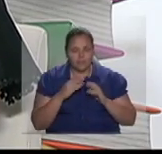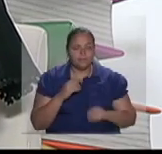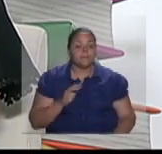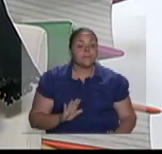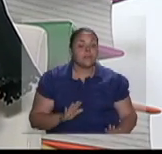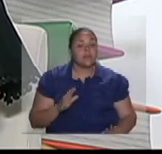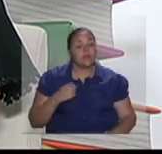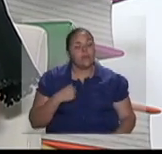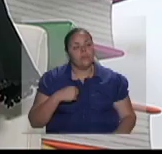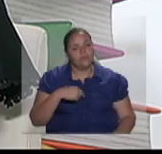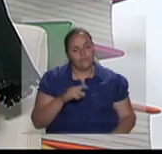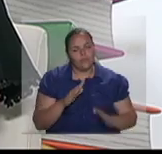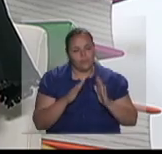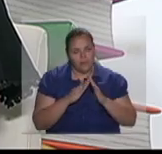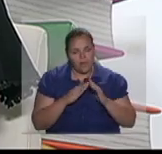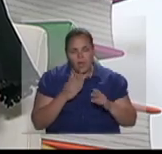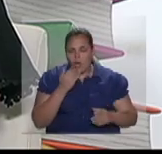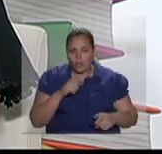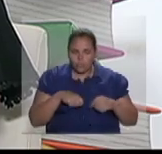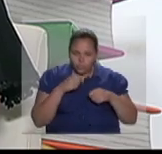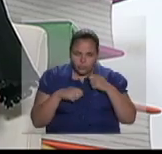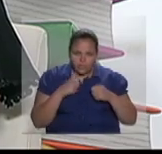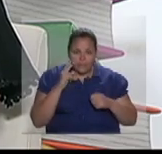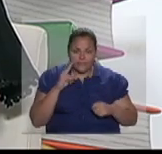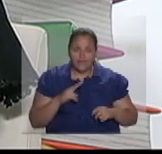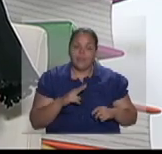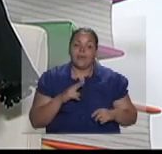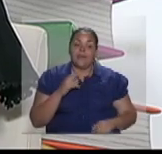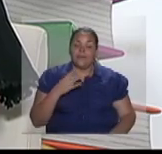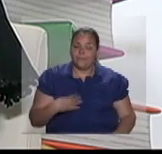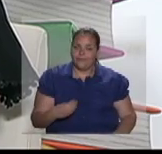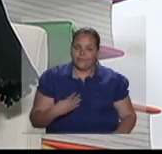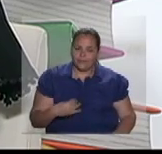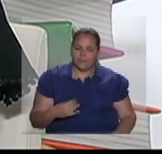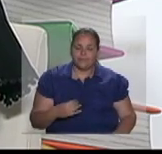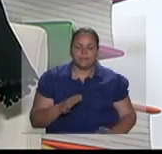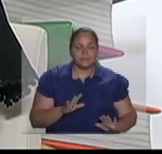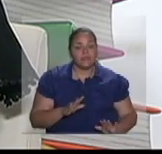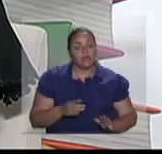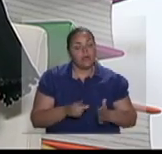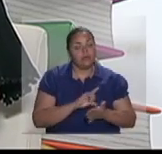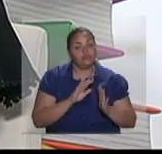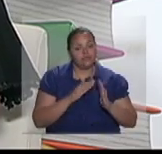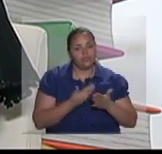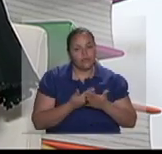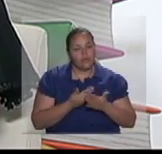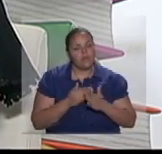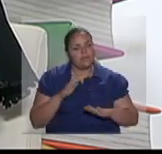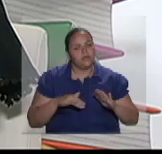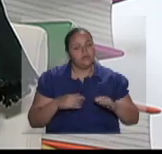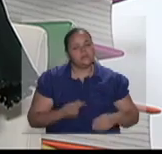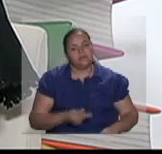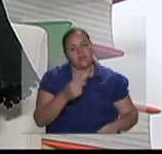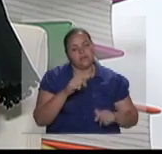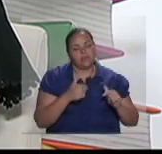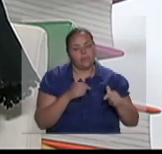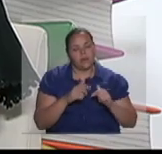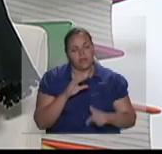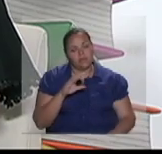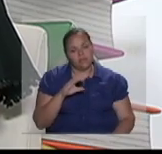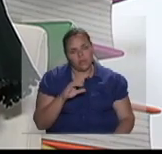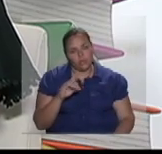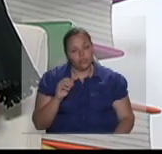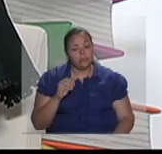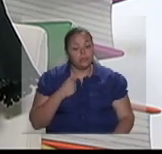Todo dia eu vou para casa para almoçar e vê-la antes dela ir para a escola. Então, tem dias que eu saio para trabalhar muito